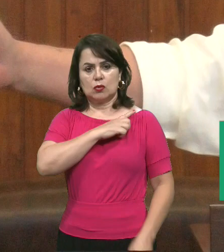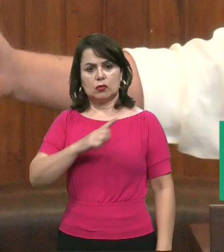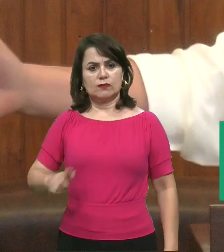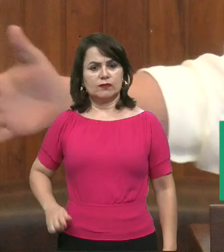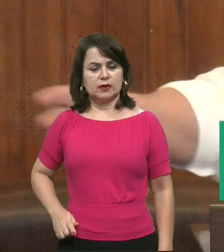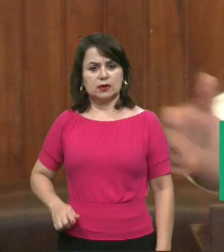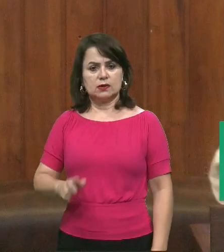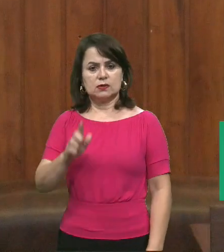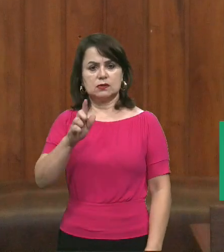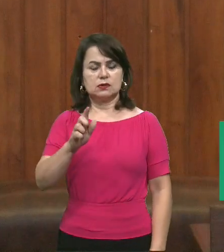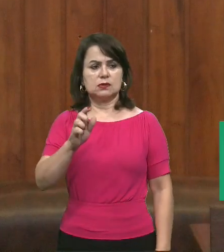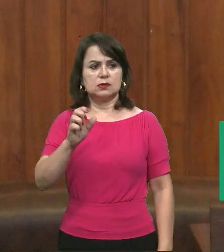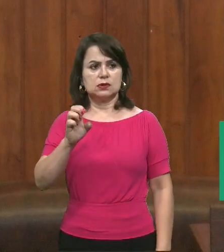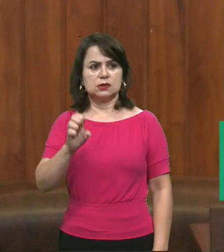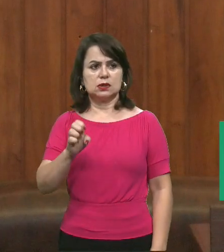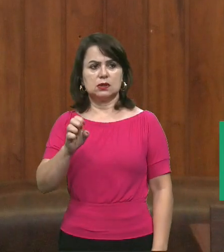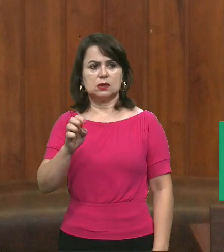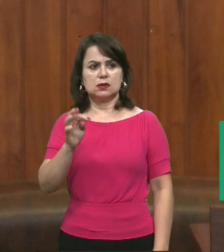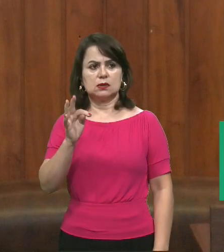o opositor dele lá?